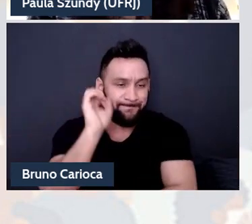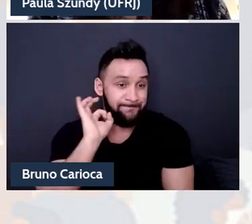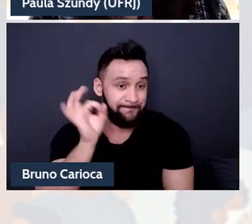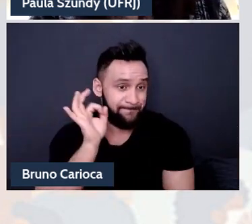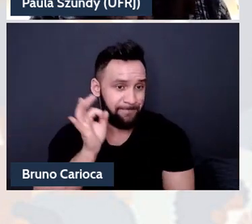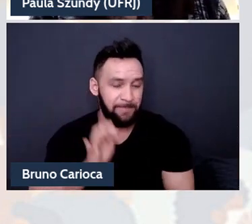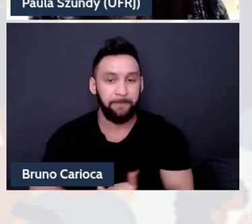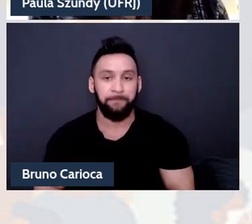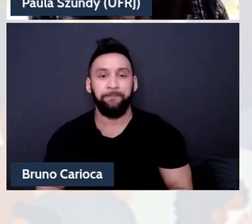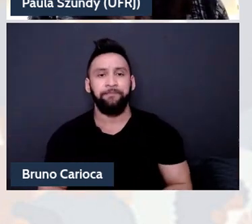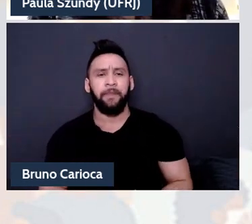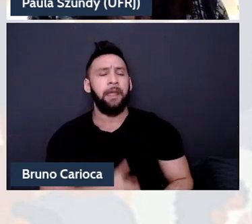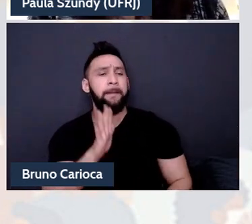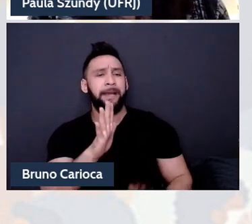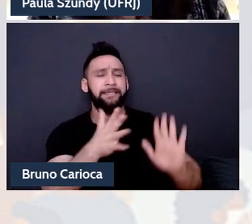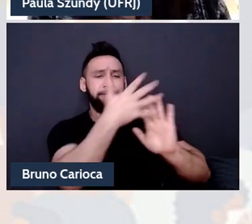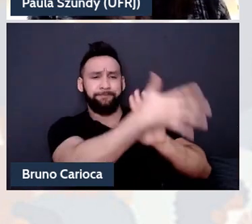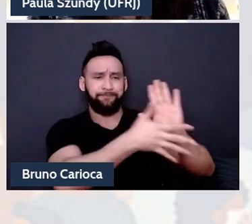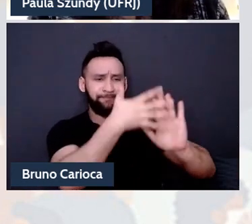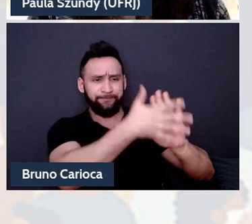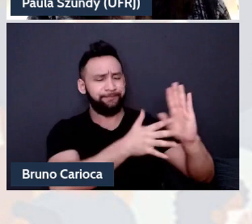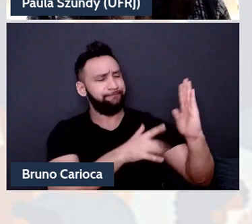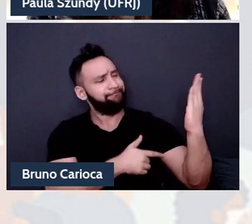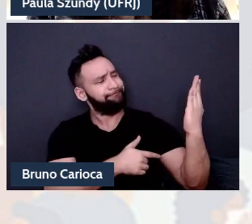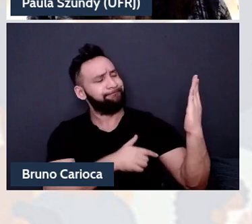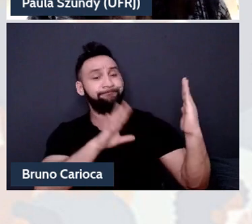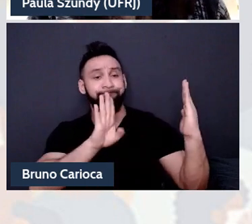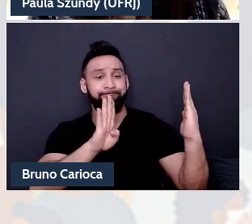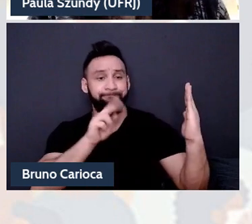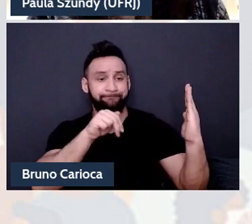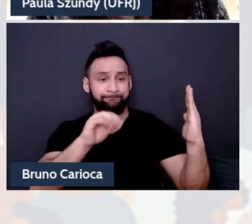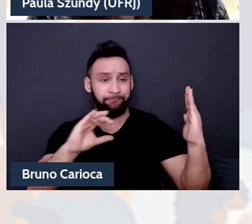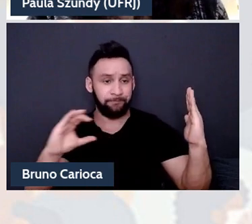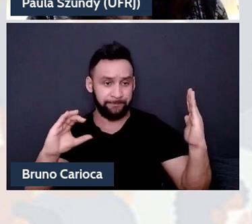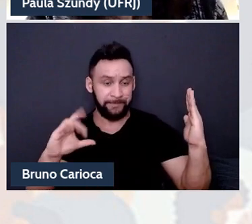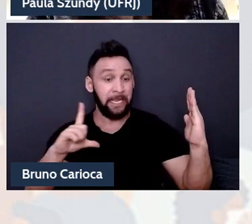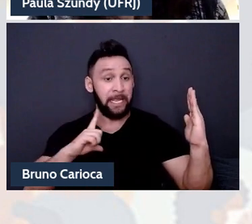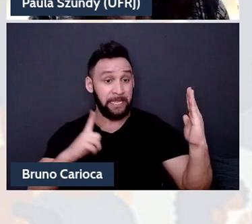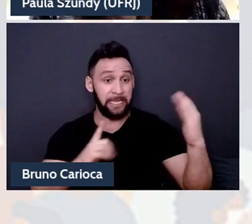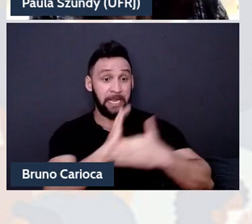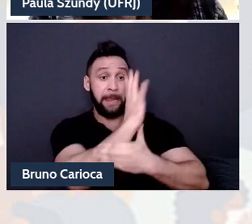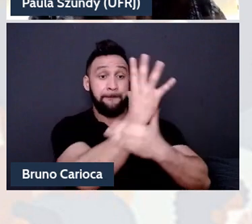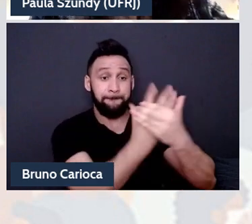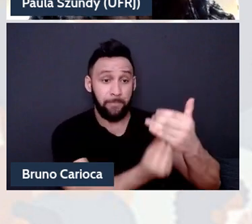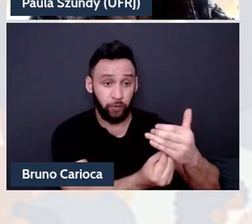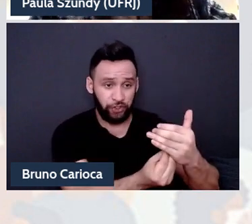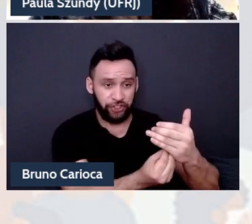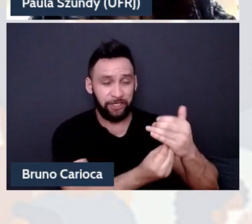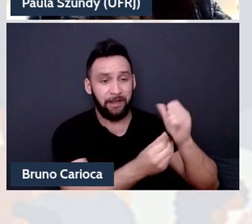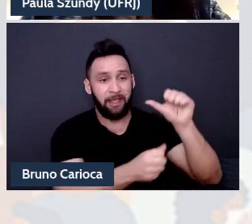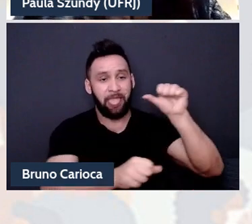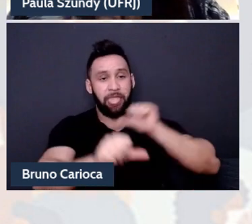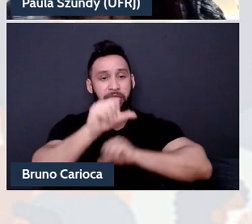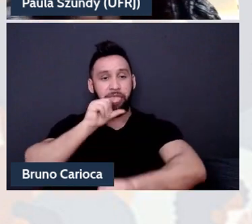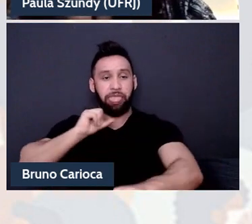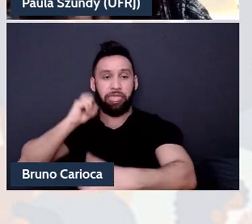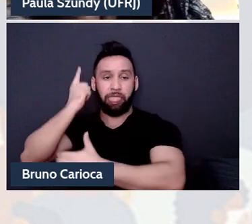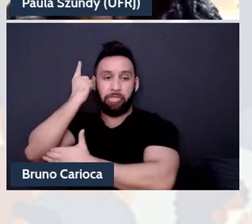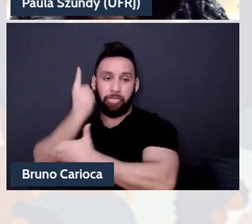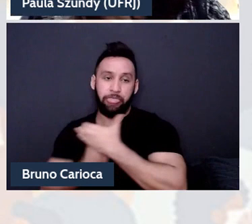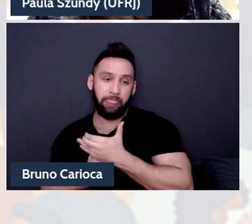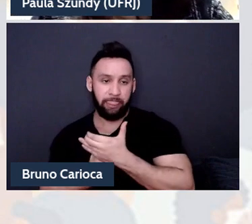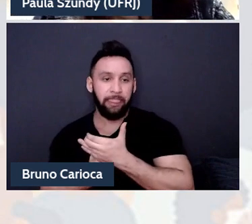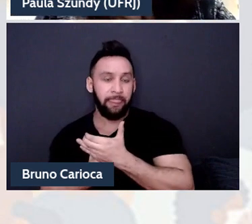na BNCC, né, um movimento do multilinguismo para o monolinguismo, e eu vou falar também,